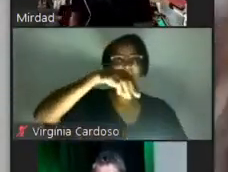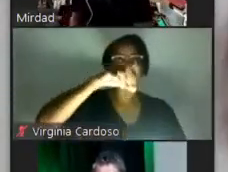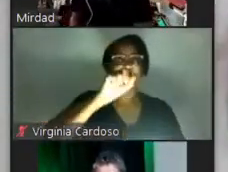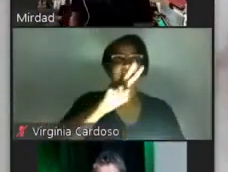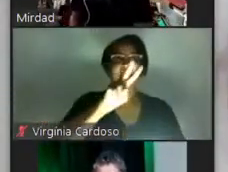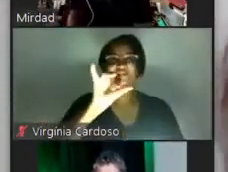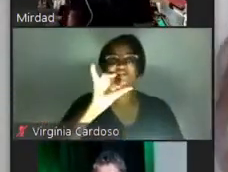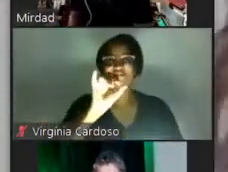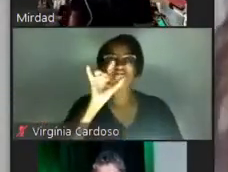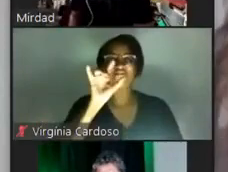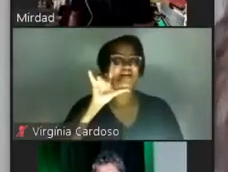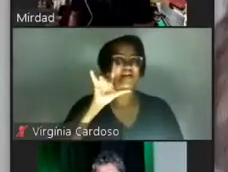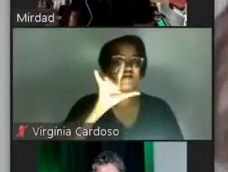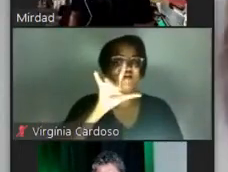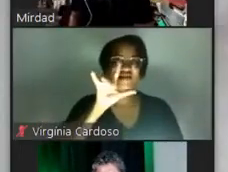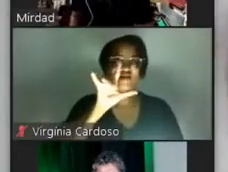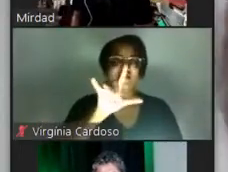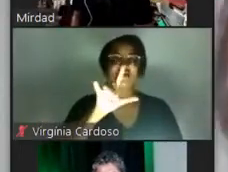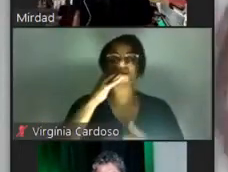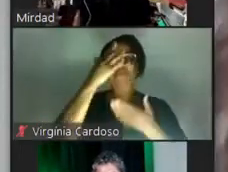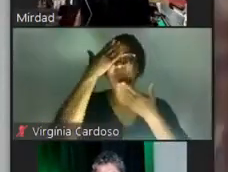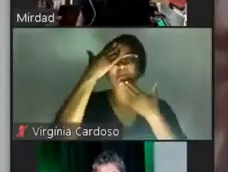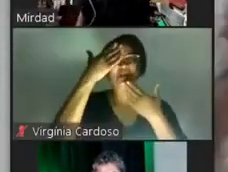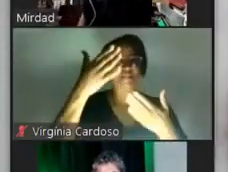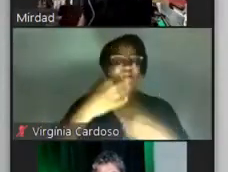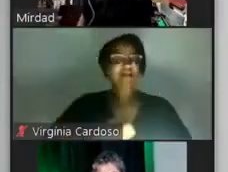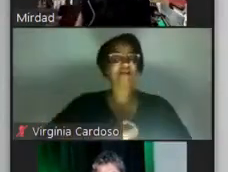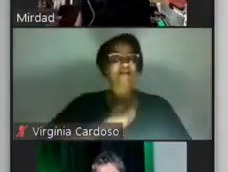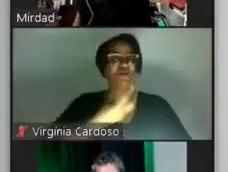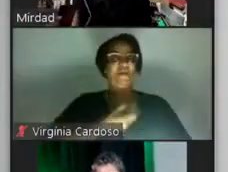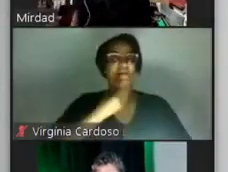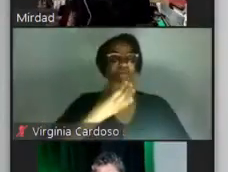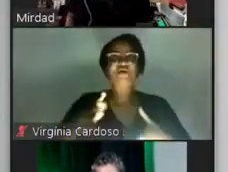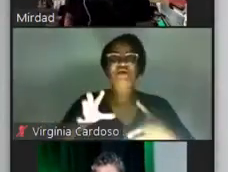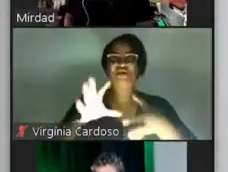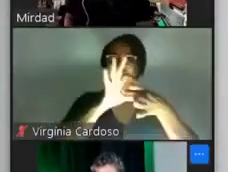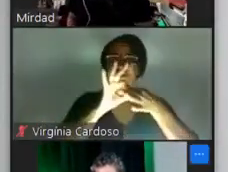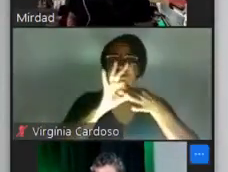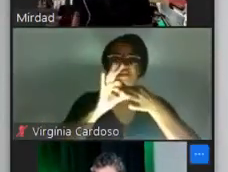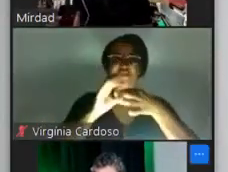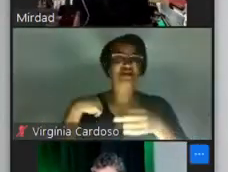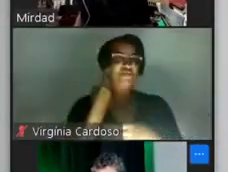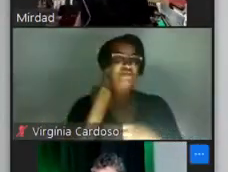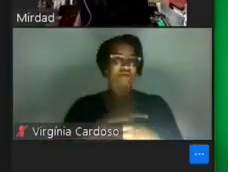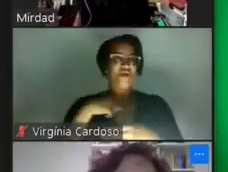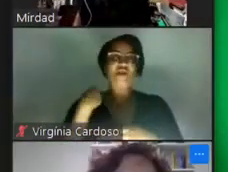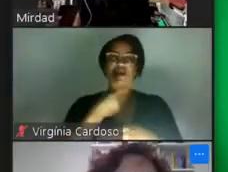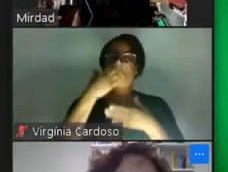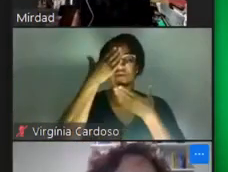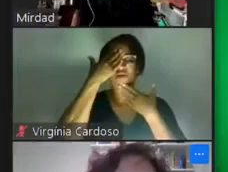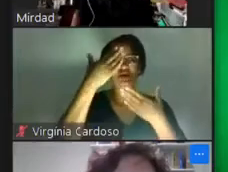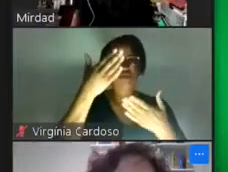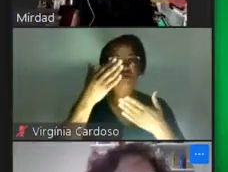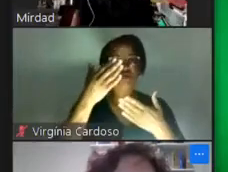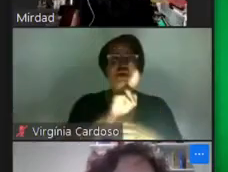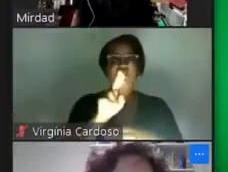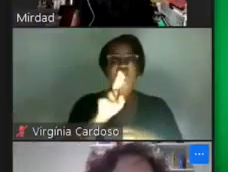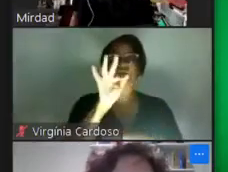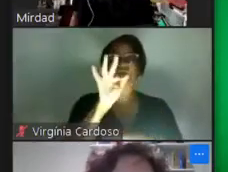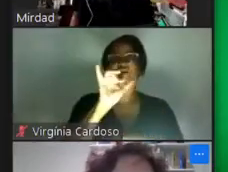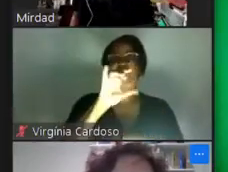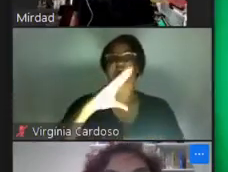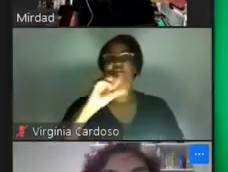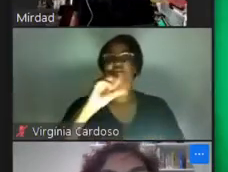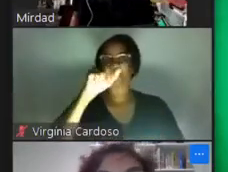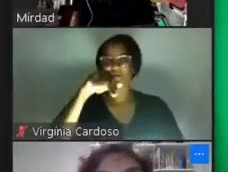amo. Te amo, Mirai. A poesia nos une. Obrigado a vocês. A gente é que agradece. Em nome da África, agradeço a participação de vocês. Também